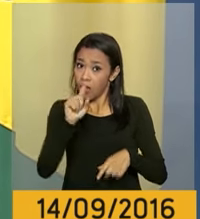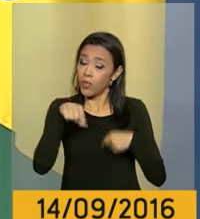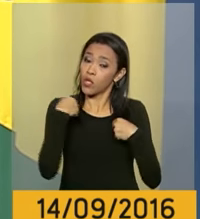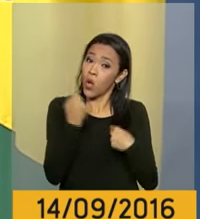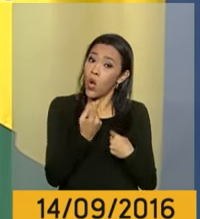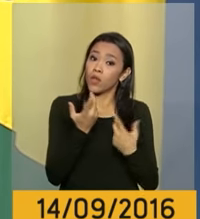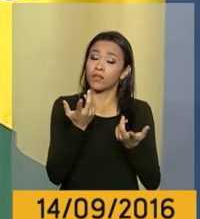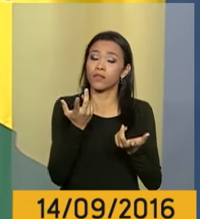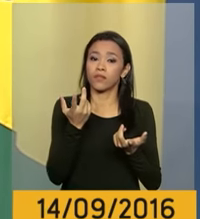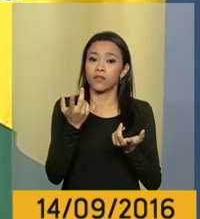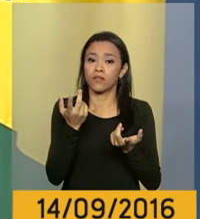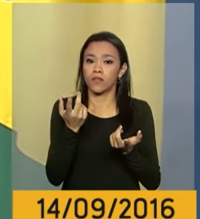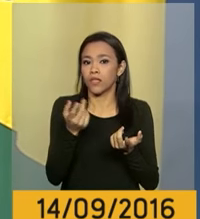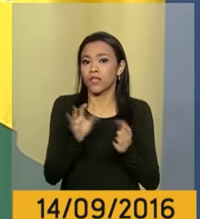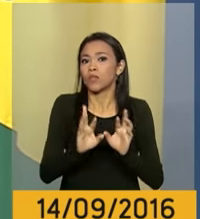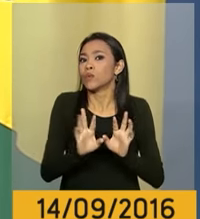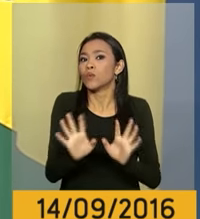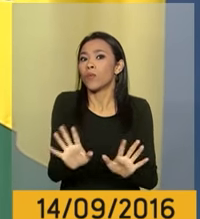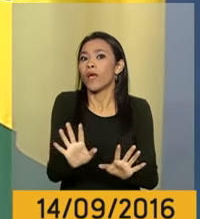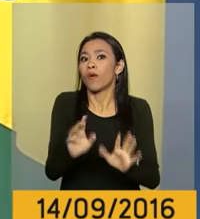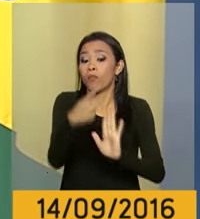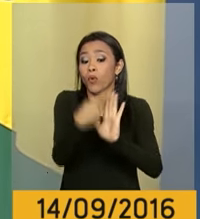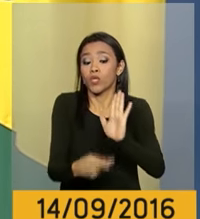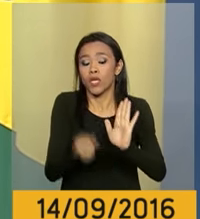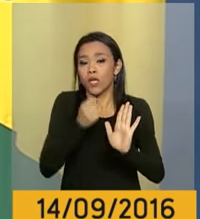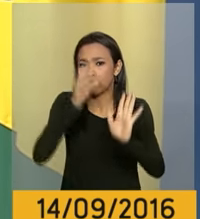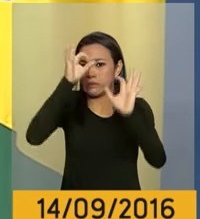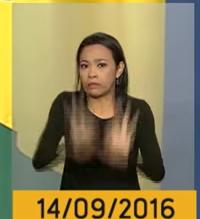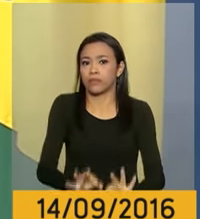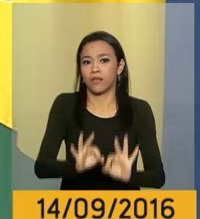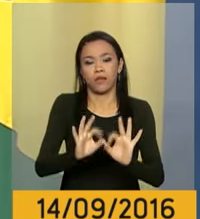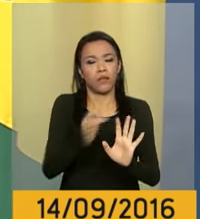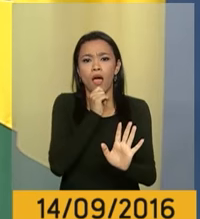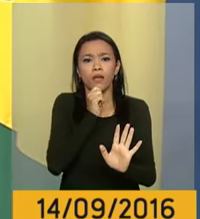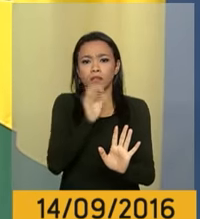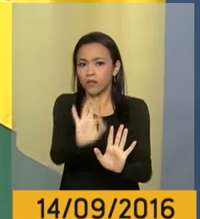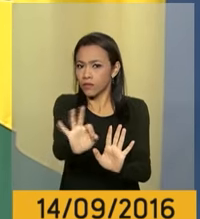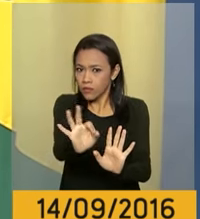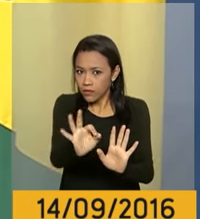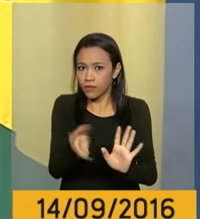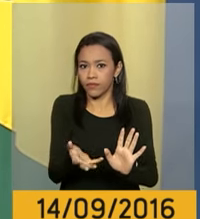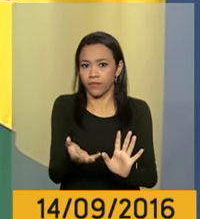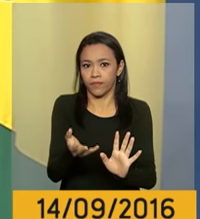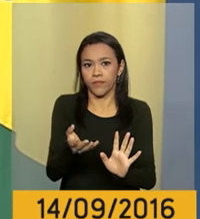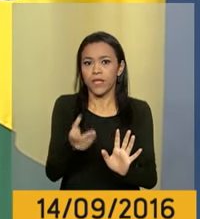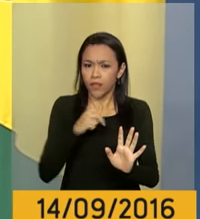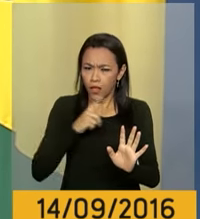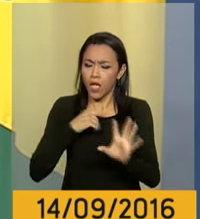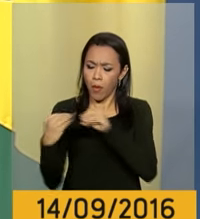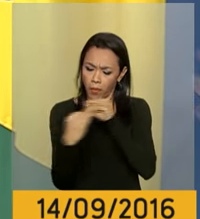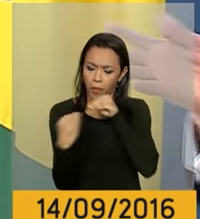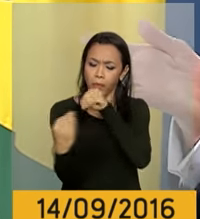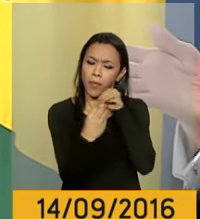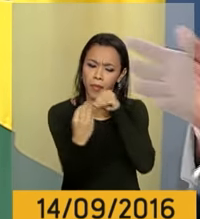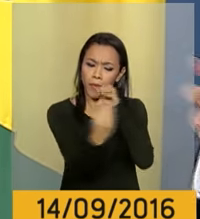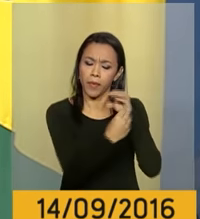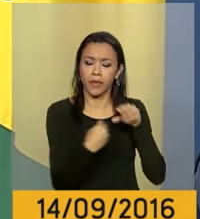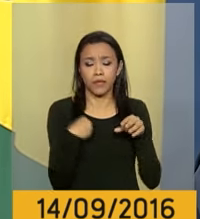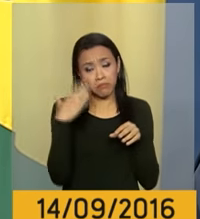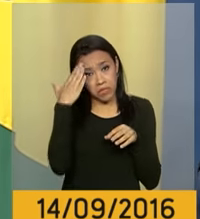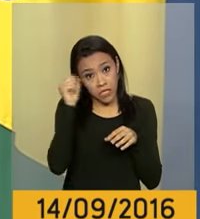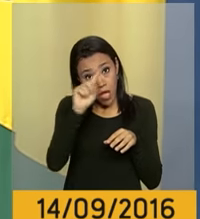quem sabe, portanto não é um projeto definitivo acabado, é uma mera alocução discursiva, né? Quem